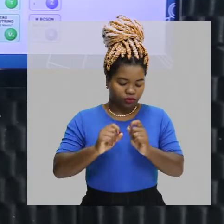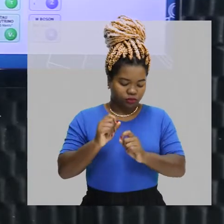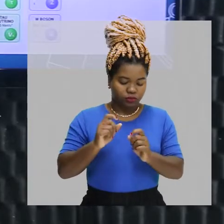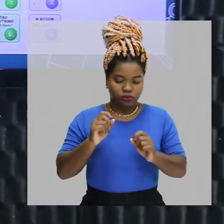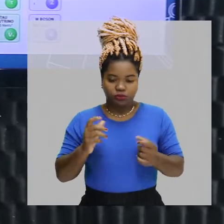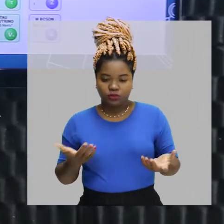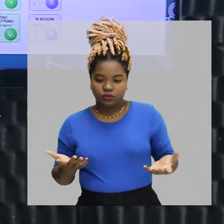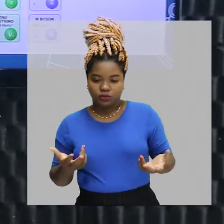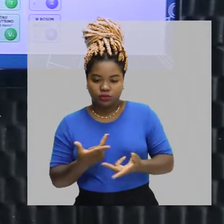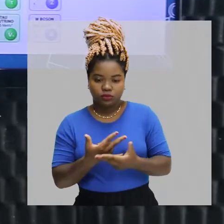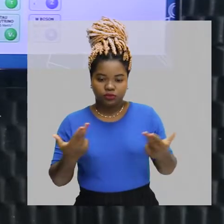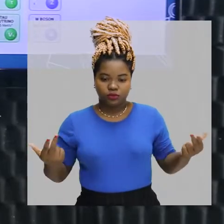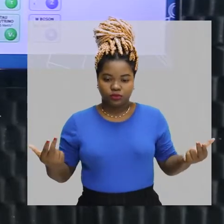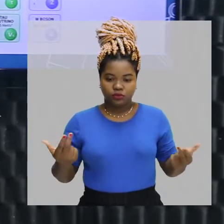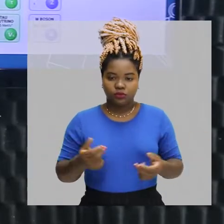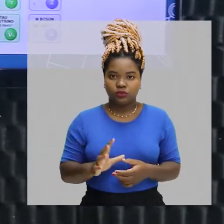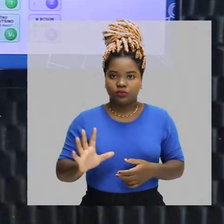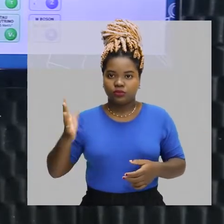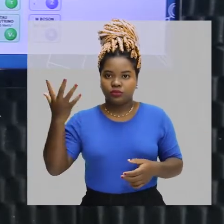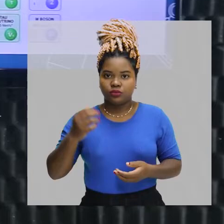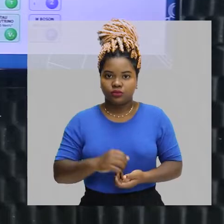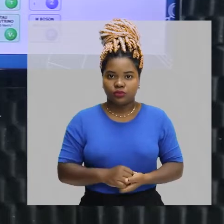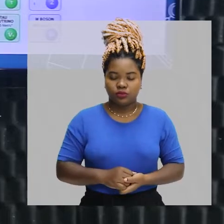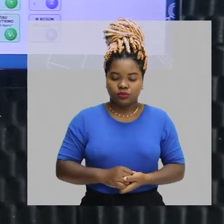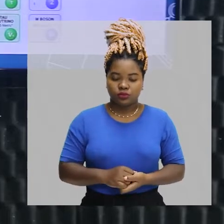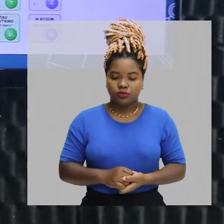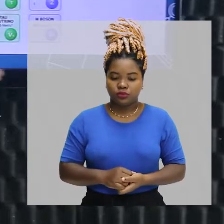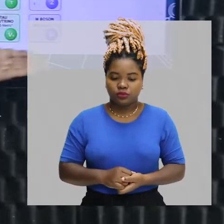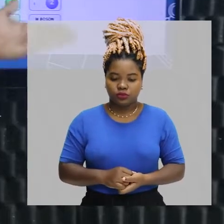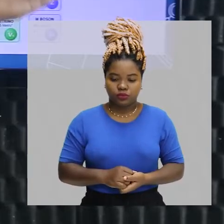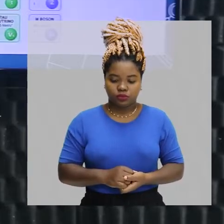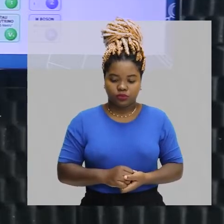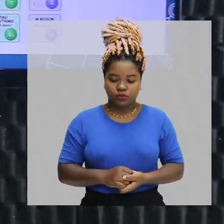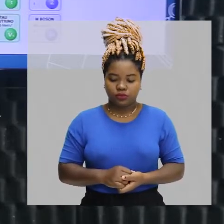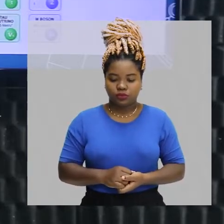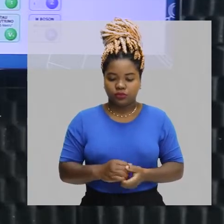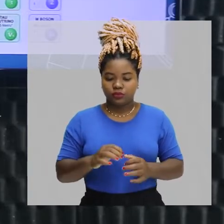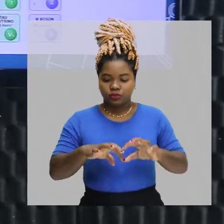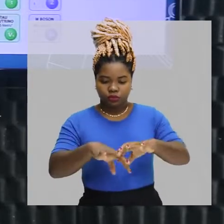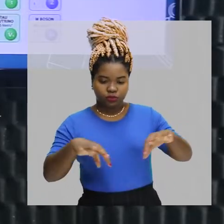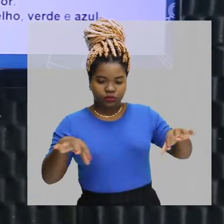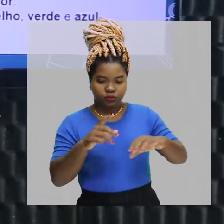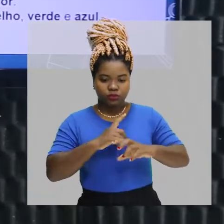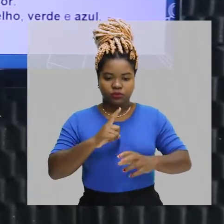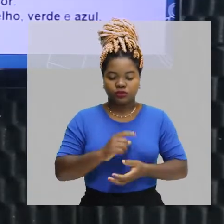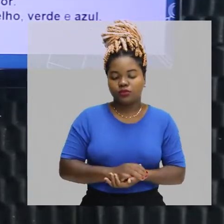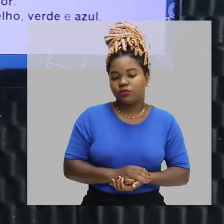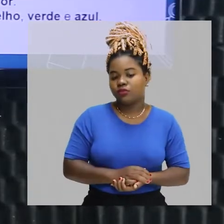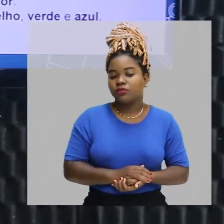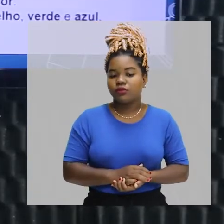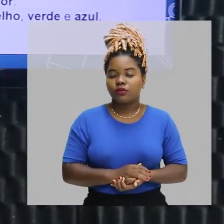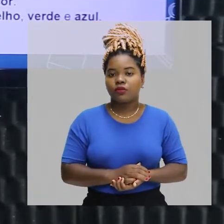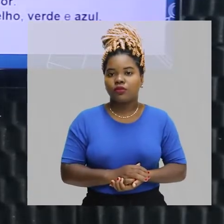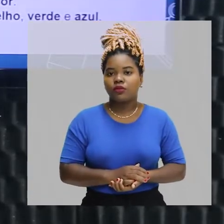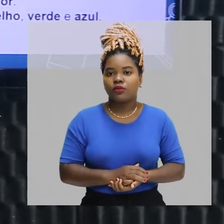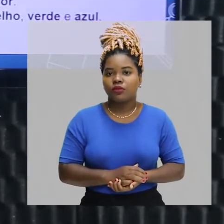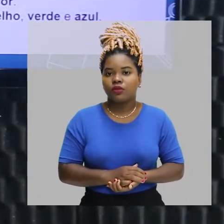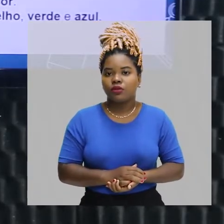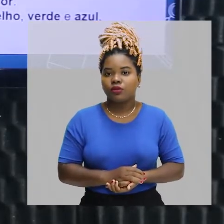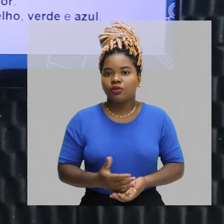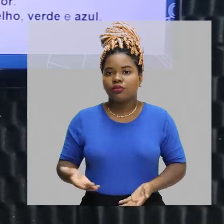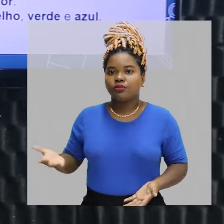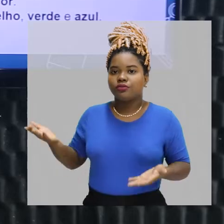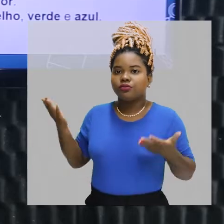série de acontecimentos aí, tá ok? Então é basicamente essa a divisão que nós temos, certo? Então nós temos o seguinte,